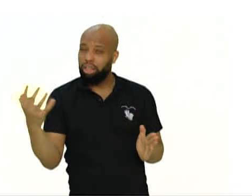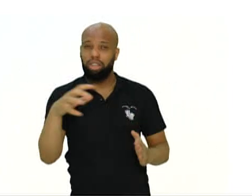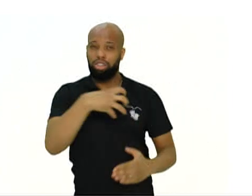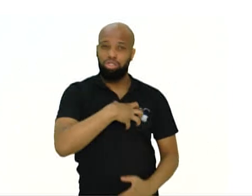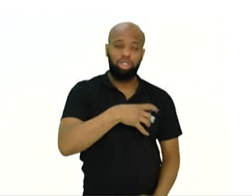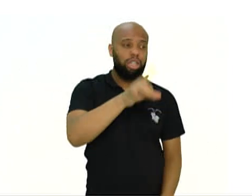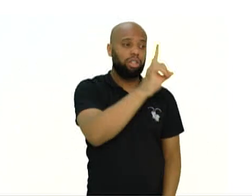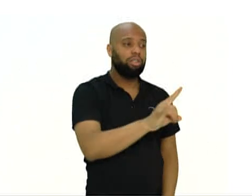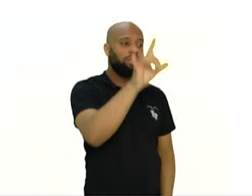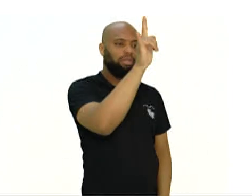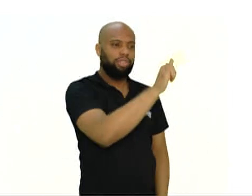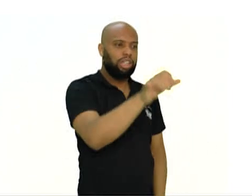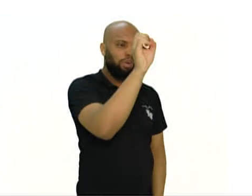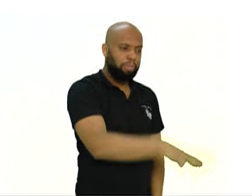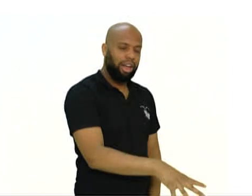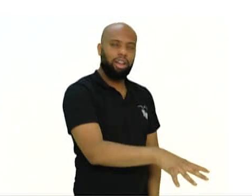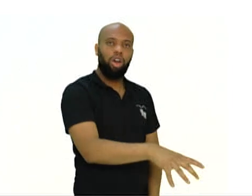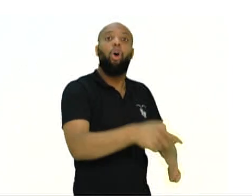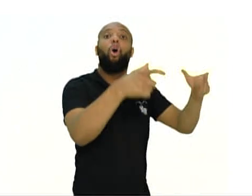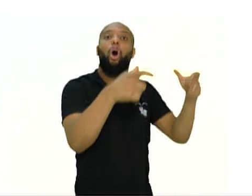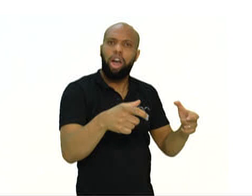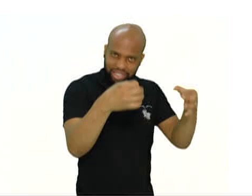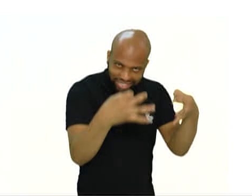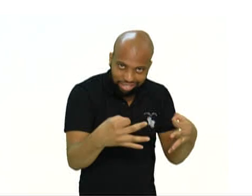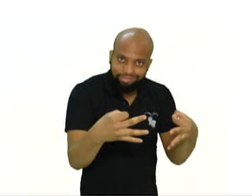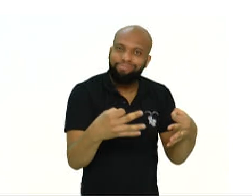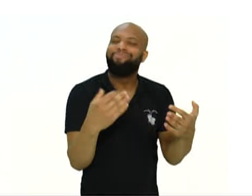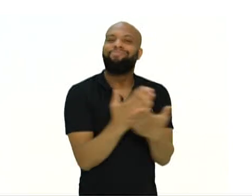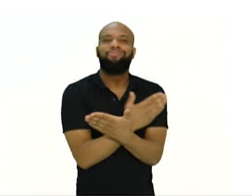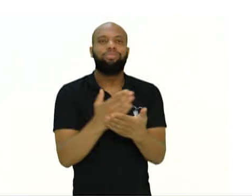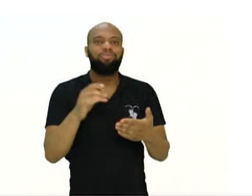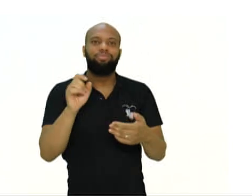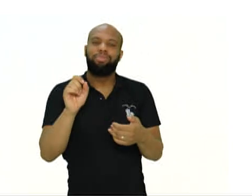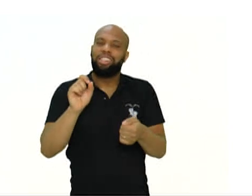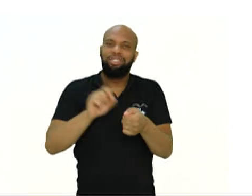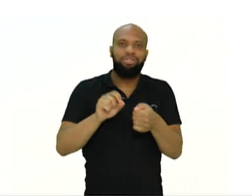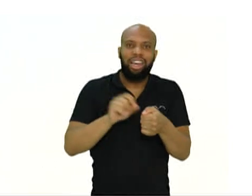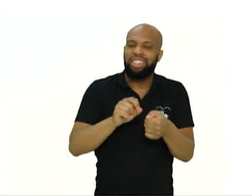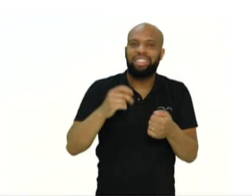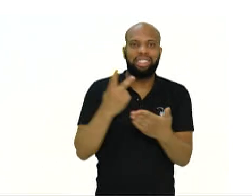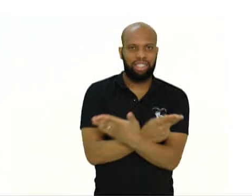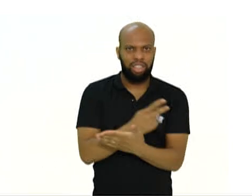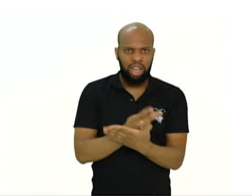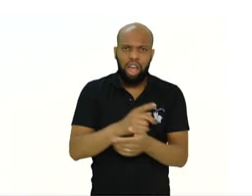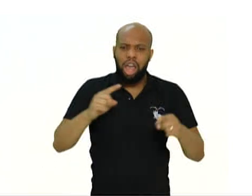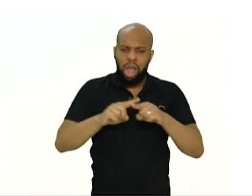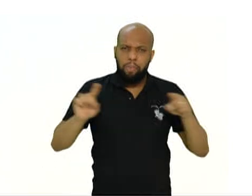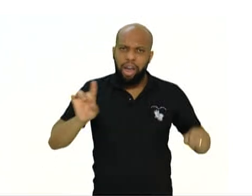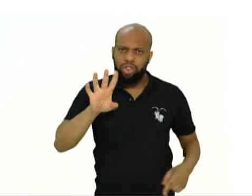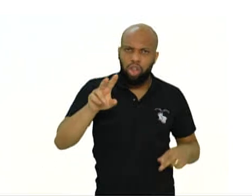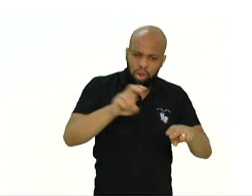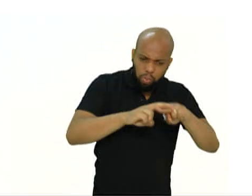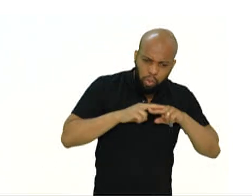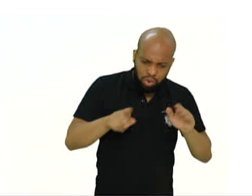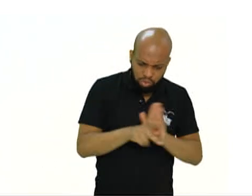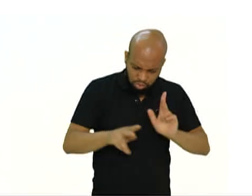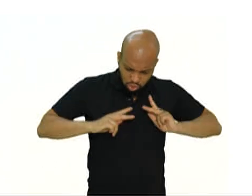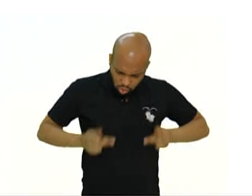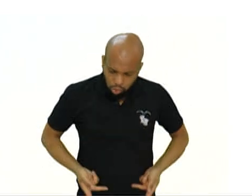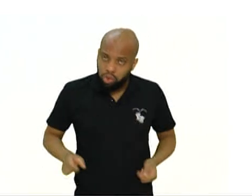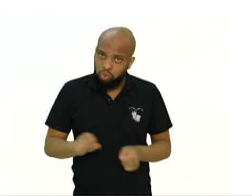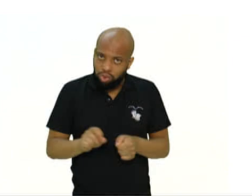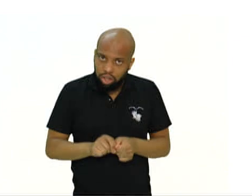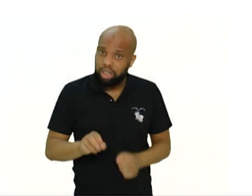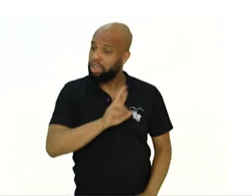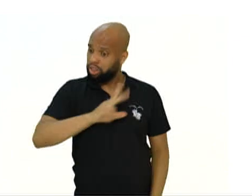maneira incorreta. Só que essa questão do lixo, ela não é só por culpa da produção pelo ser humano.